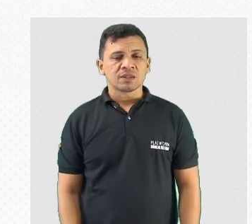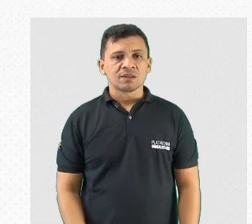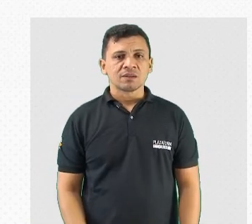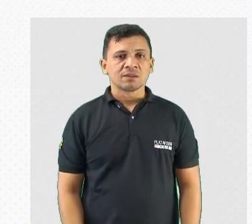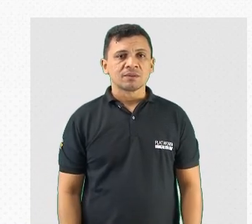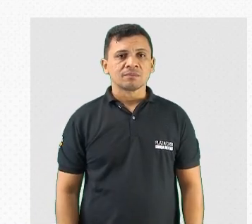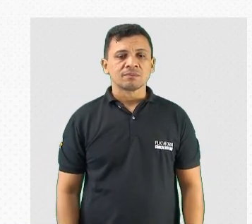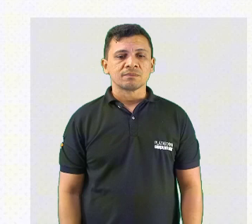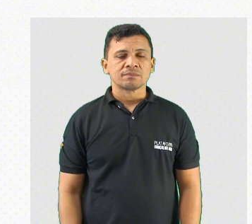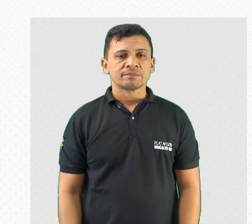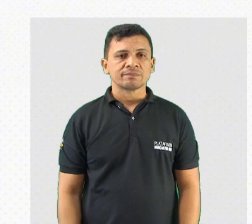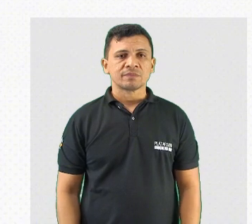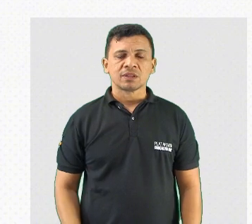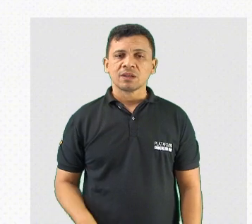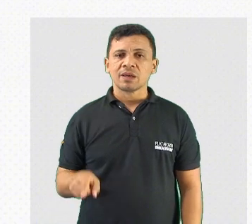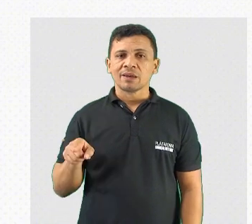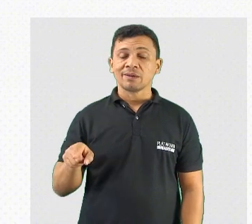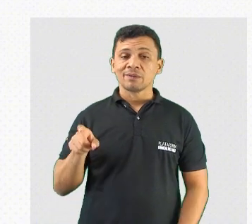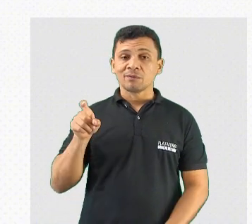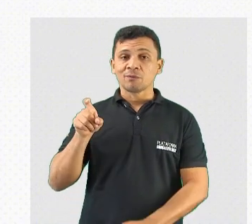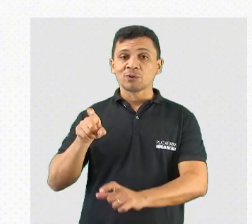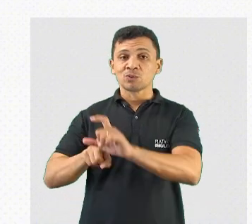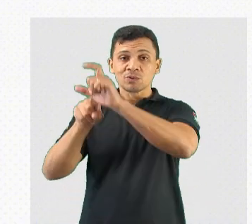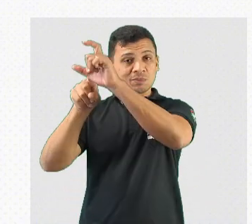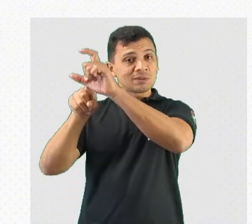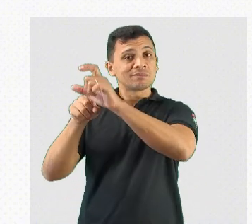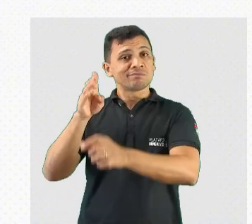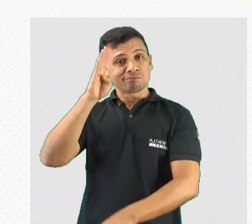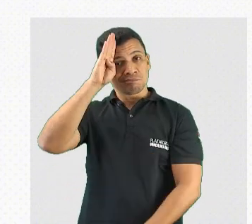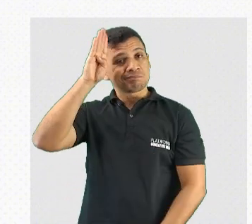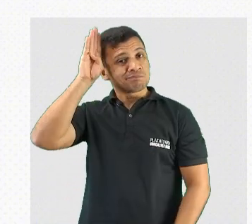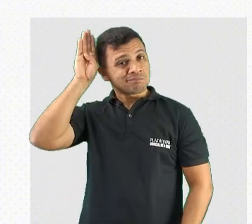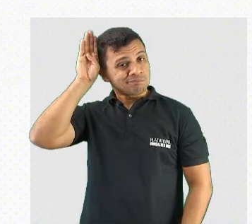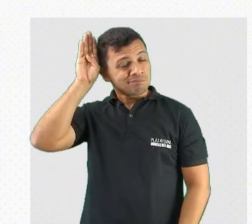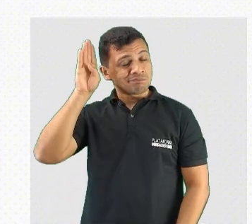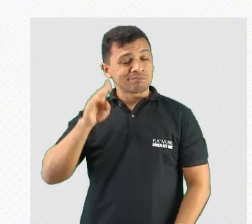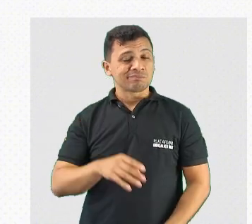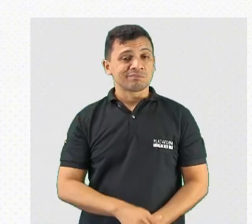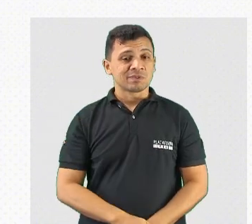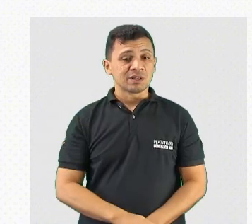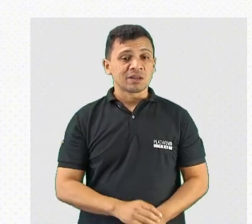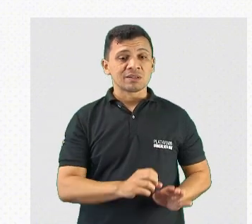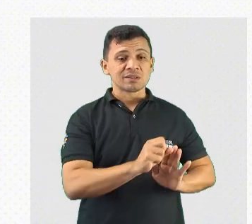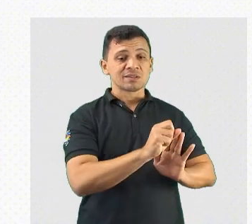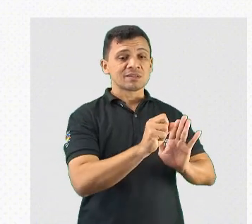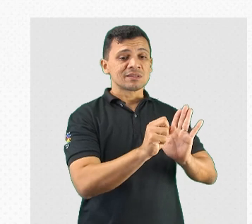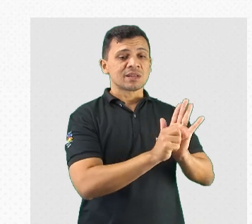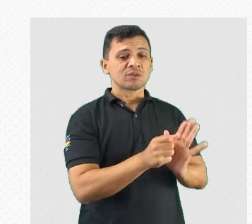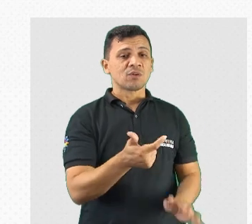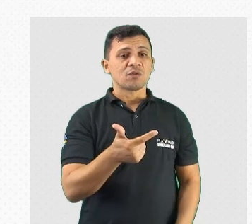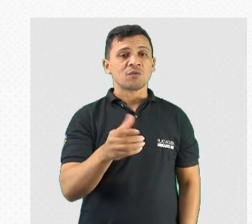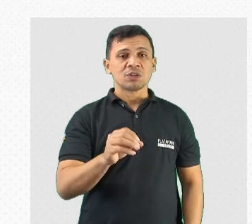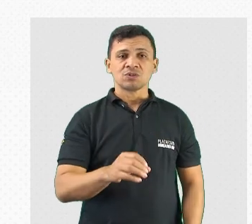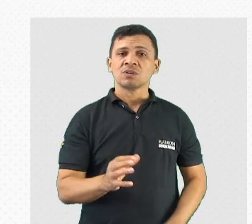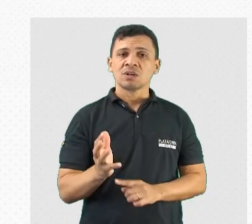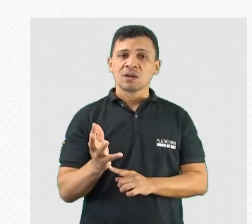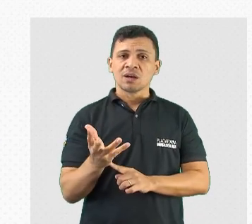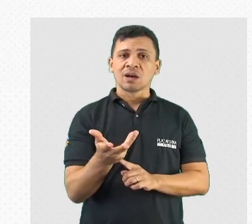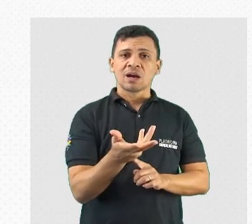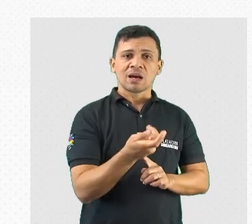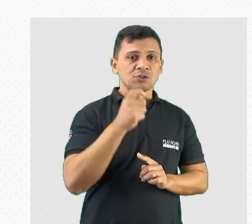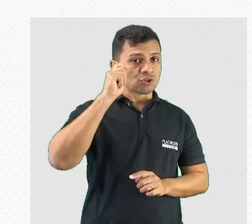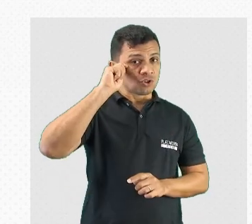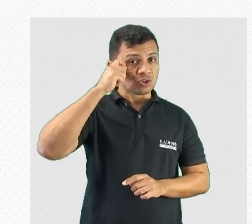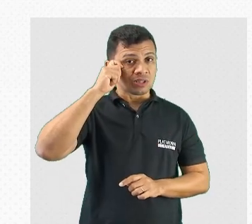recebeu uma suspensão da academia, né? Aí a gente passa para o século XX, onde você tem artistas negros na